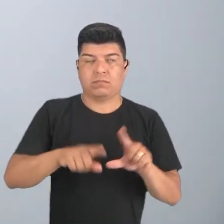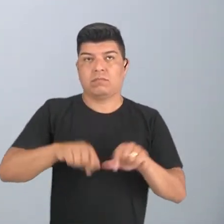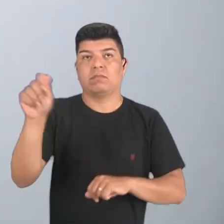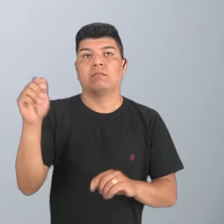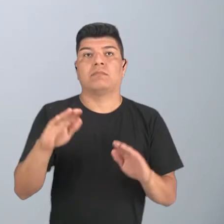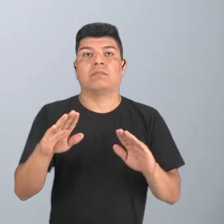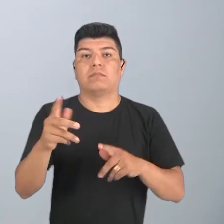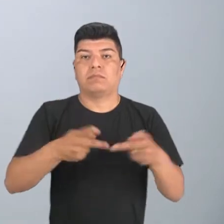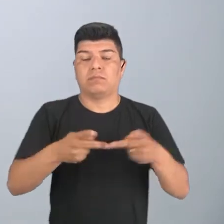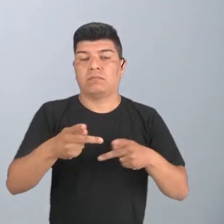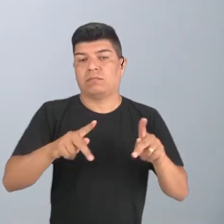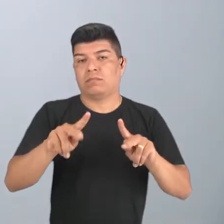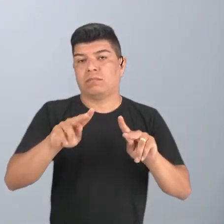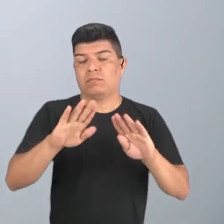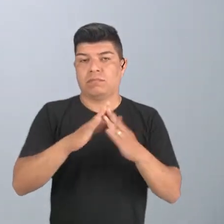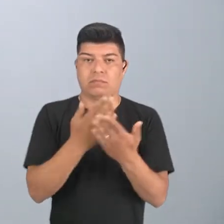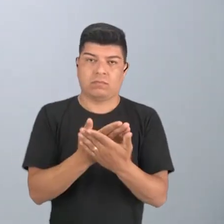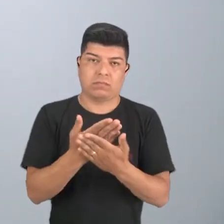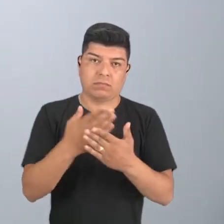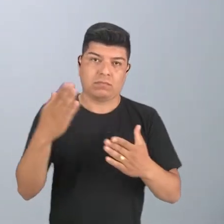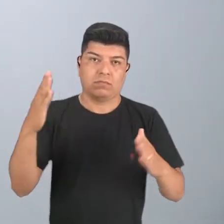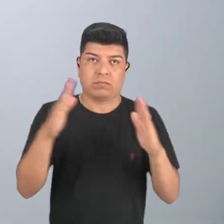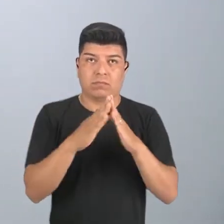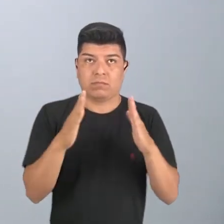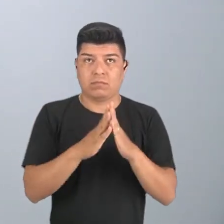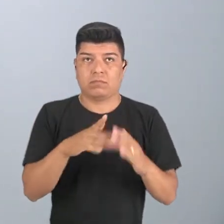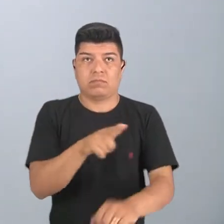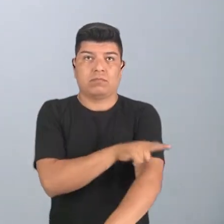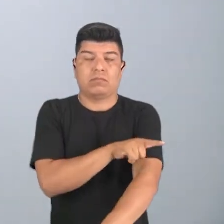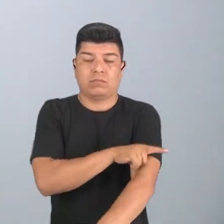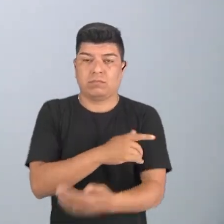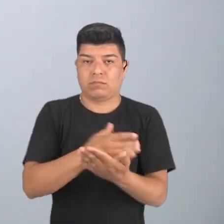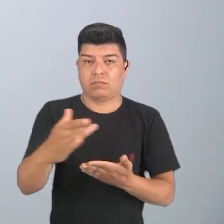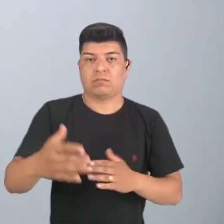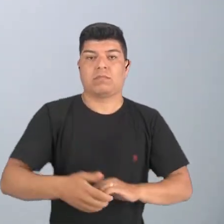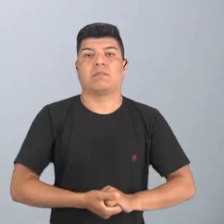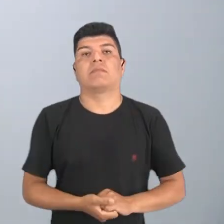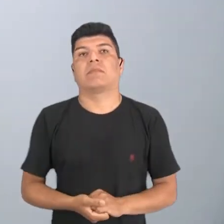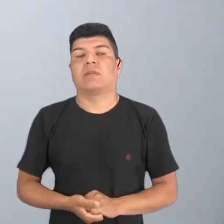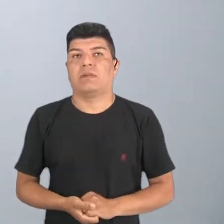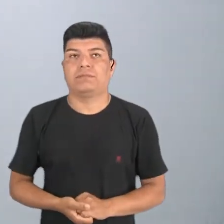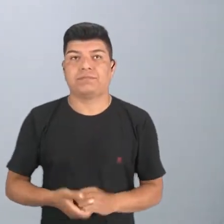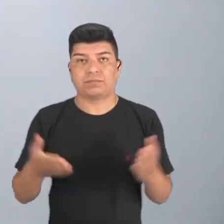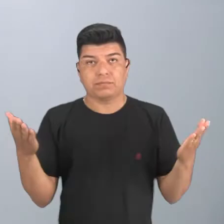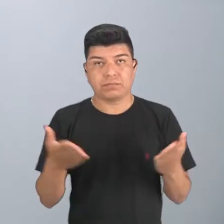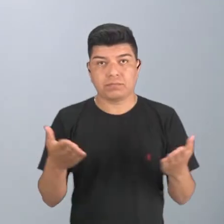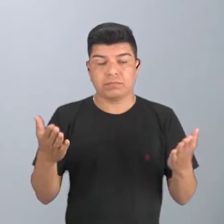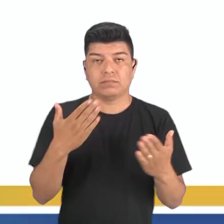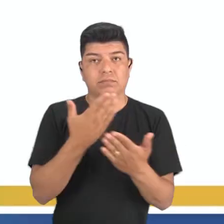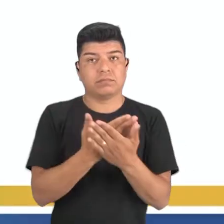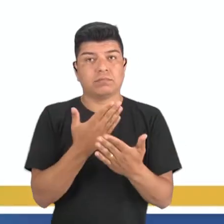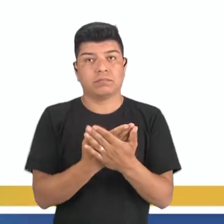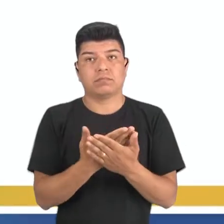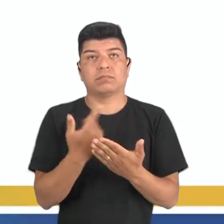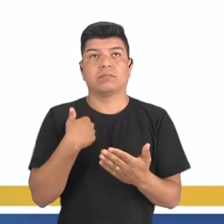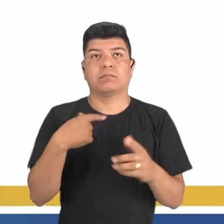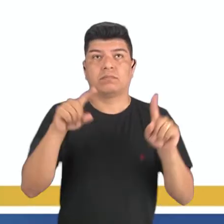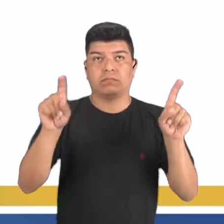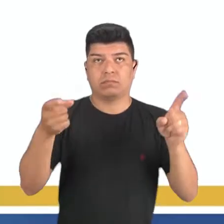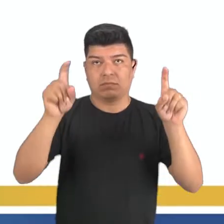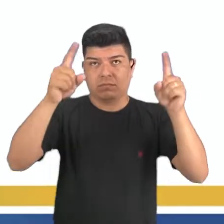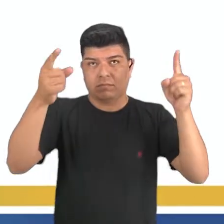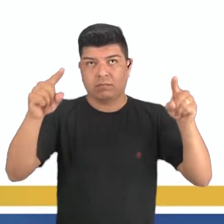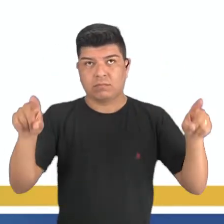Escola em Casa. Hoje a nossa aula é para o 7º ano, vamos iniciar então. Então hoje em nossa aula a gente vai ver expressões